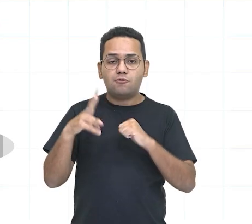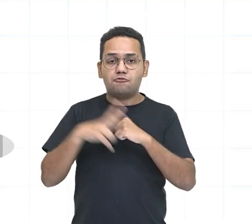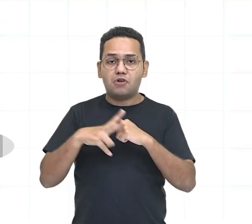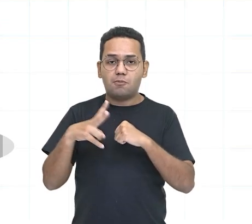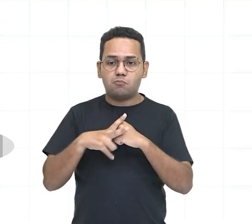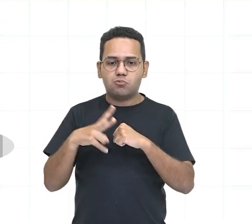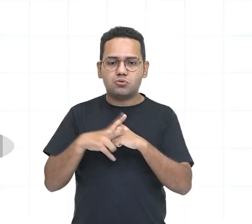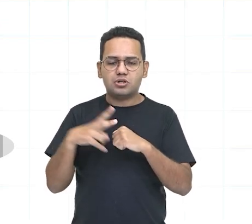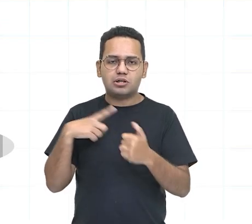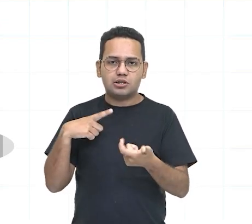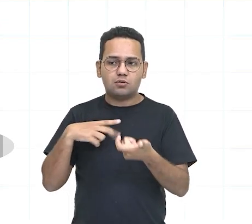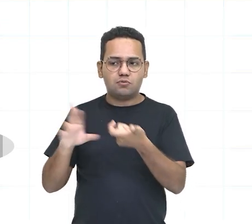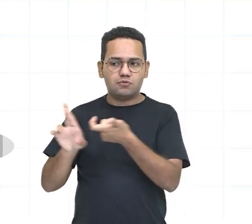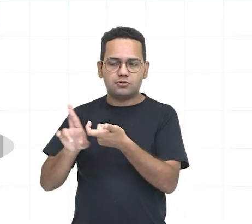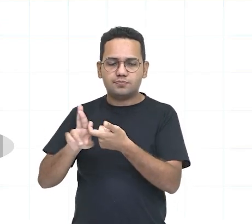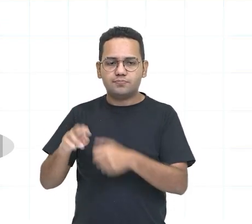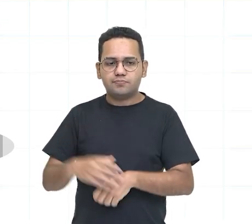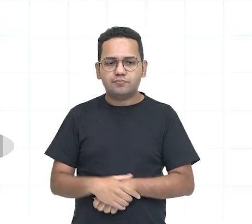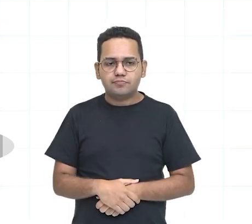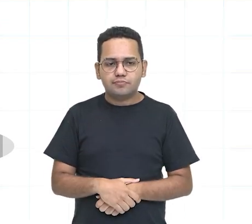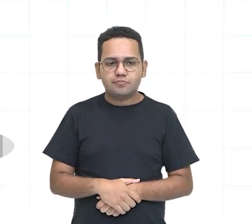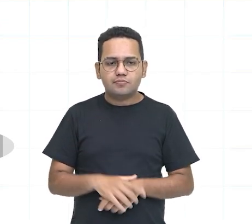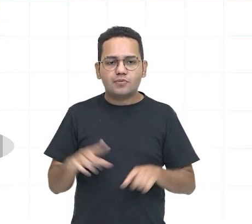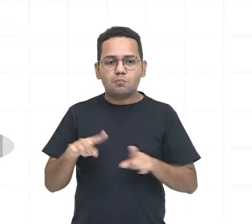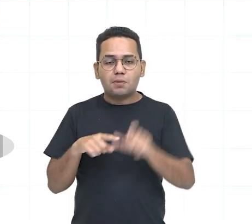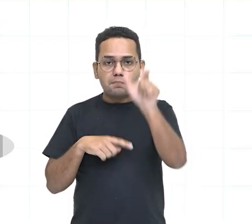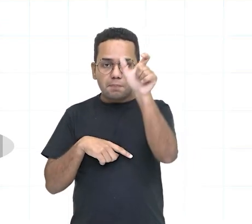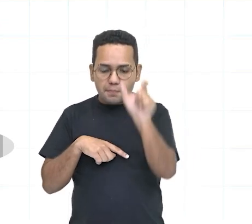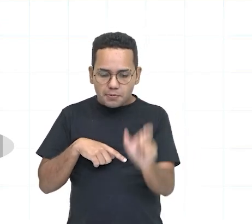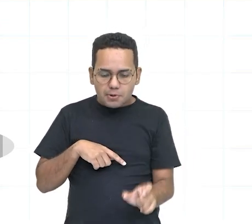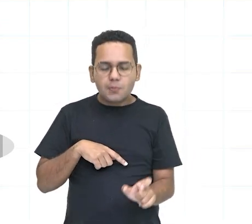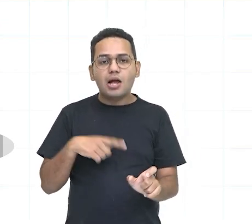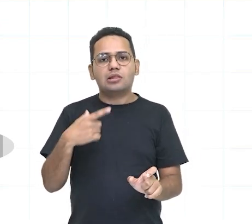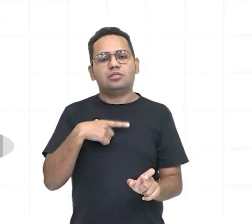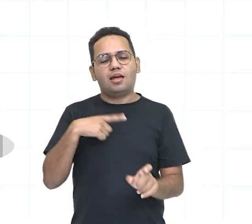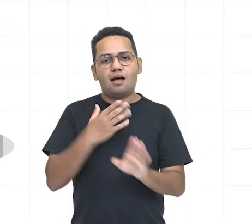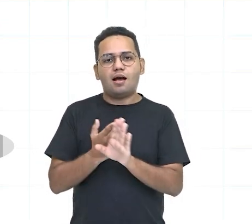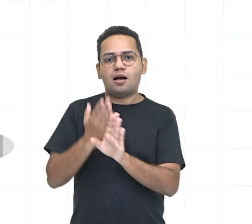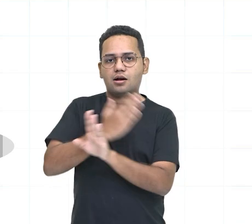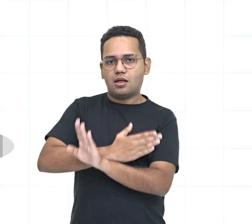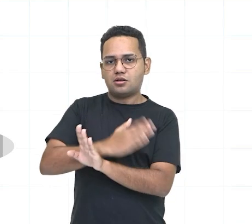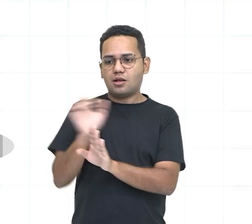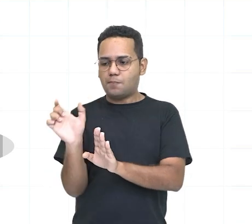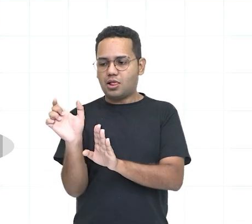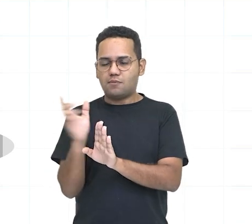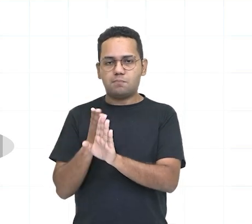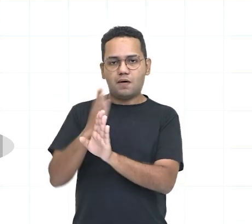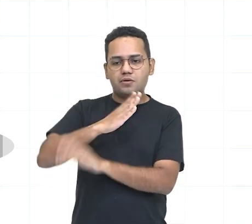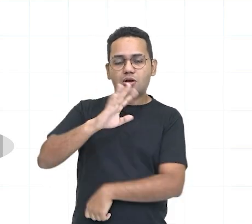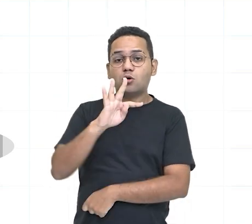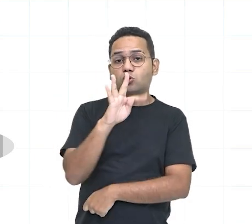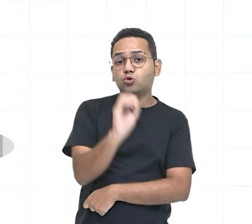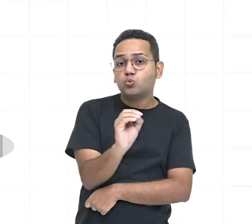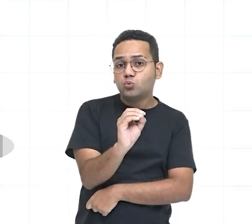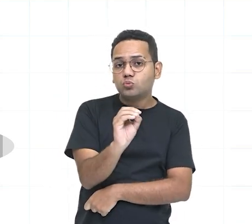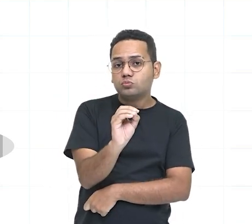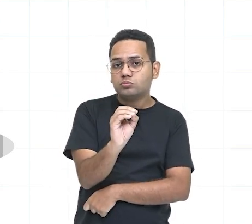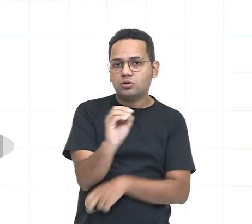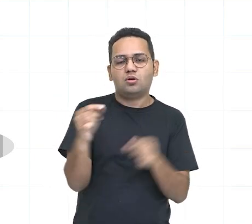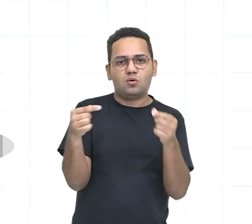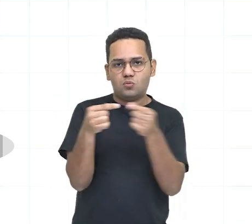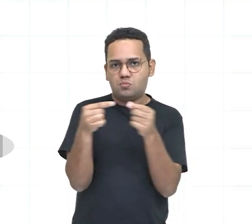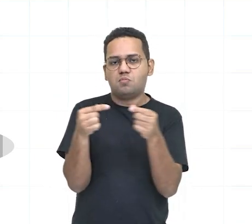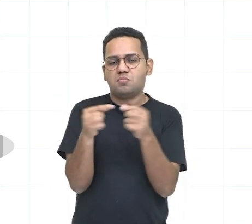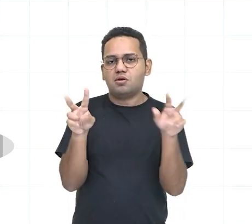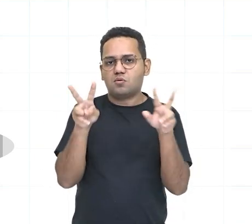verbos no infinitivo, eles sempre estarão precedidos de to, para de fato evidenciar que ali trata-se dos verbos no infinitivo,